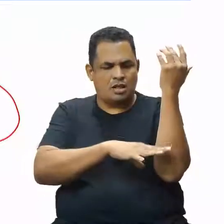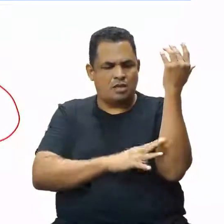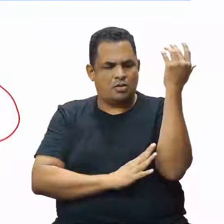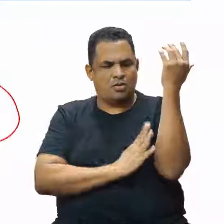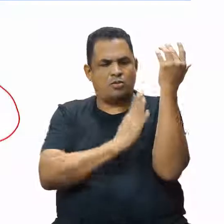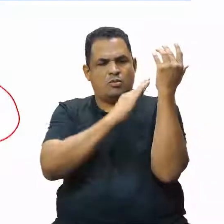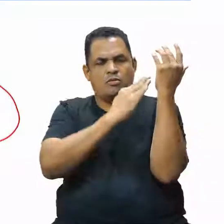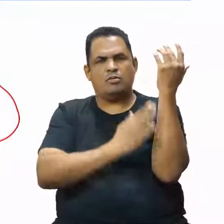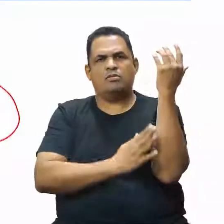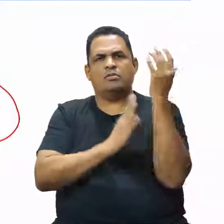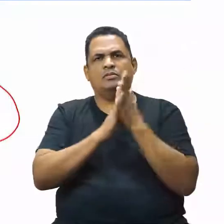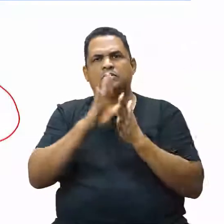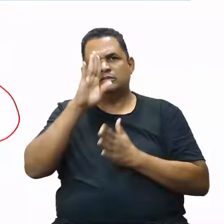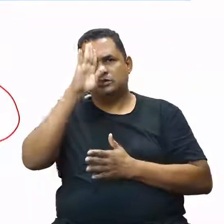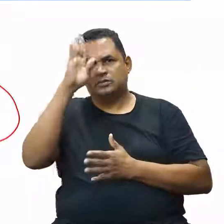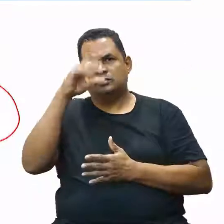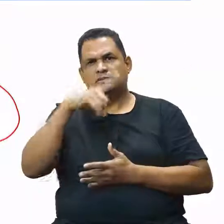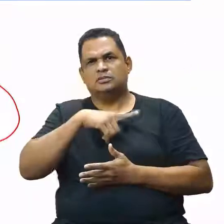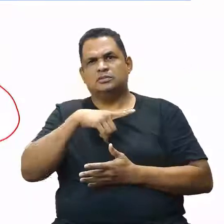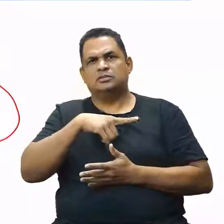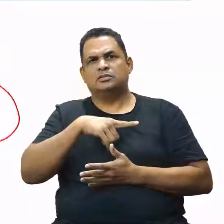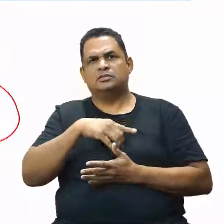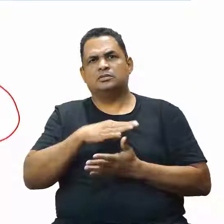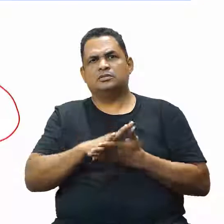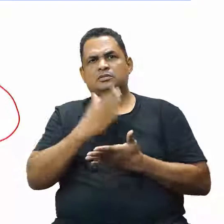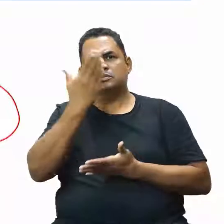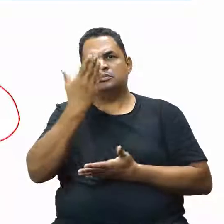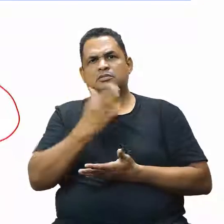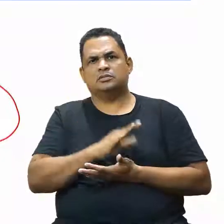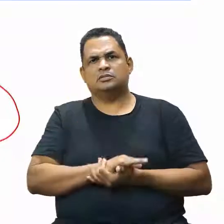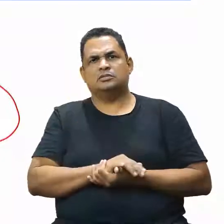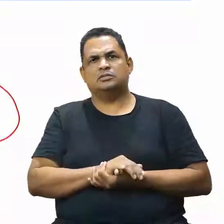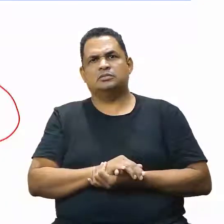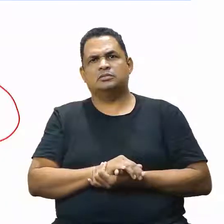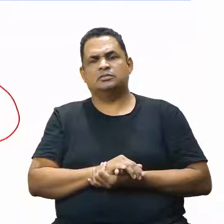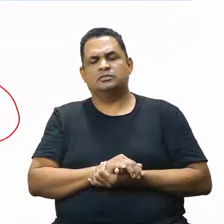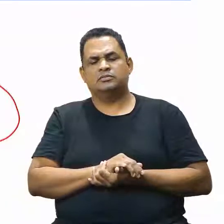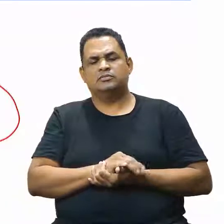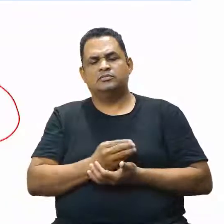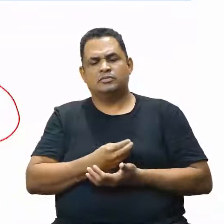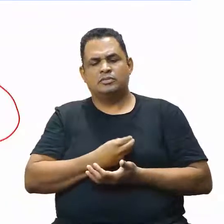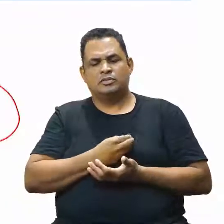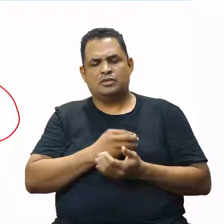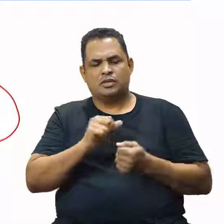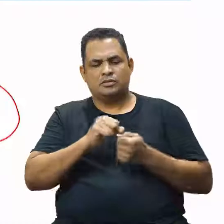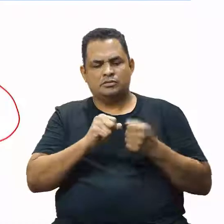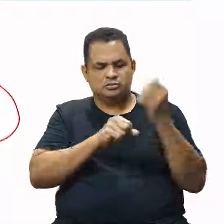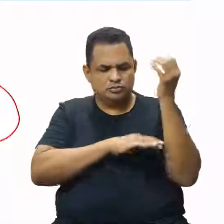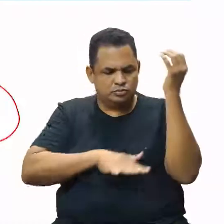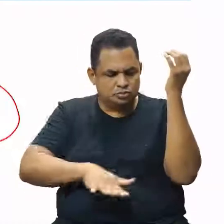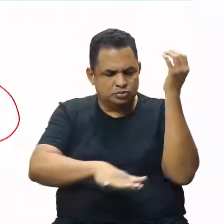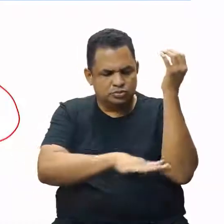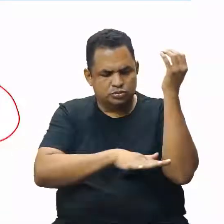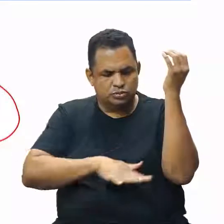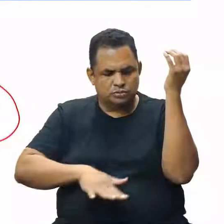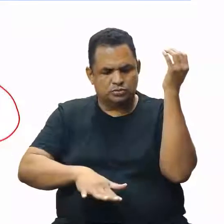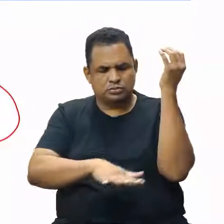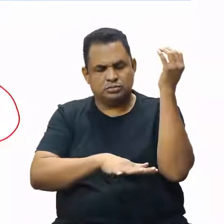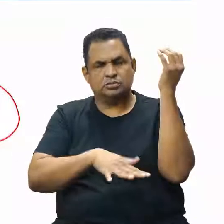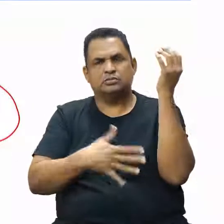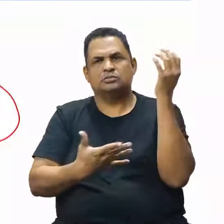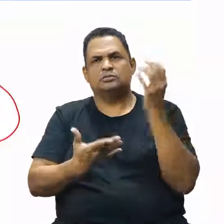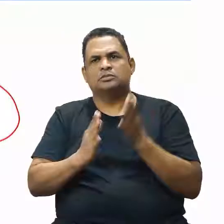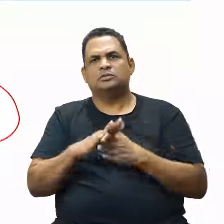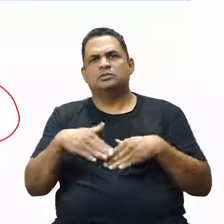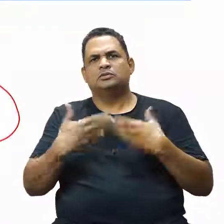o principal, a gente tem que fazer levantamento desse, cupins que vivem em ninhos feitos no chão. Lembra quando nós